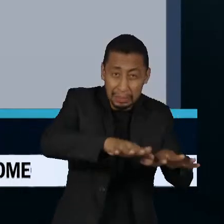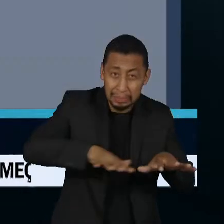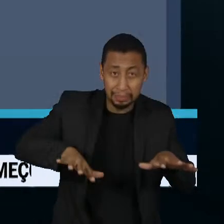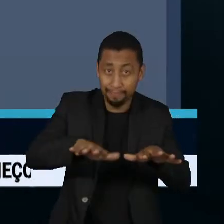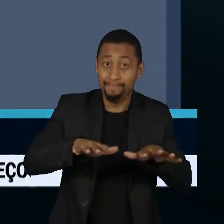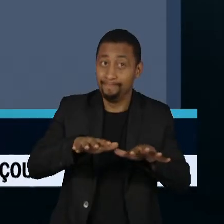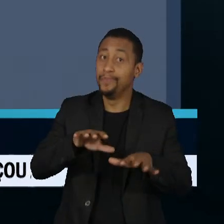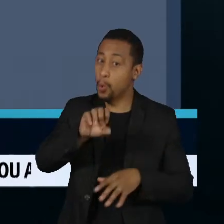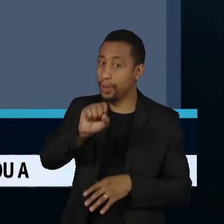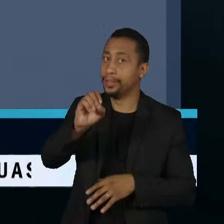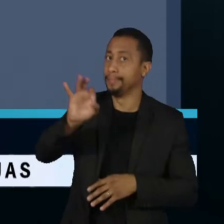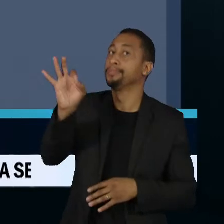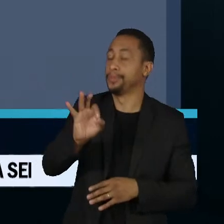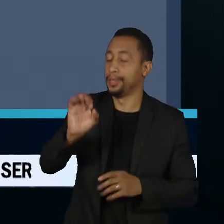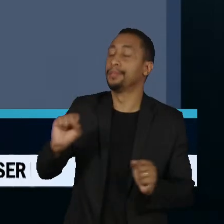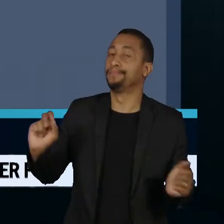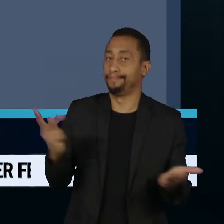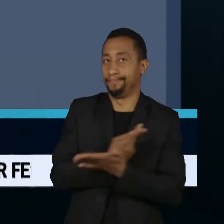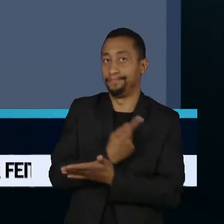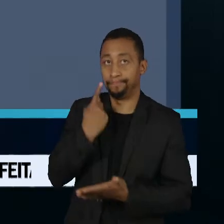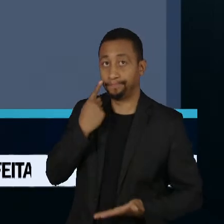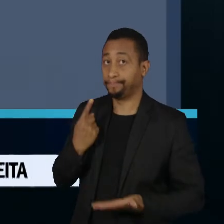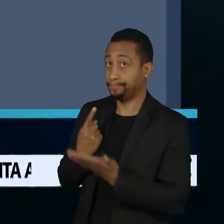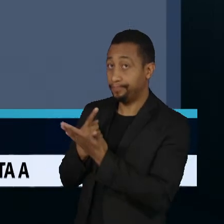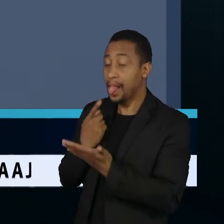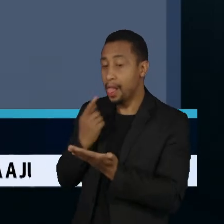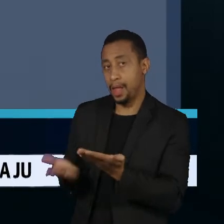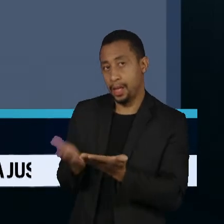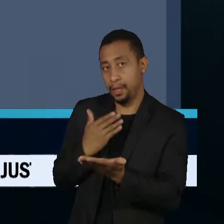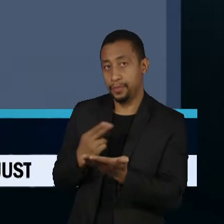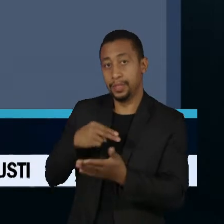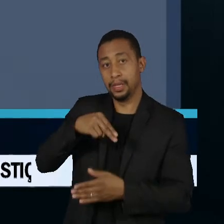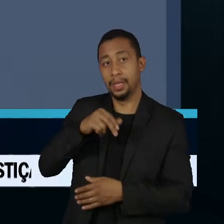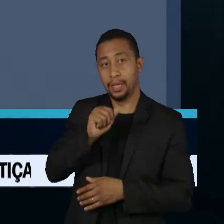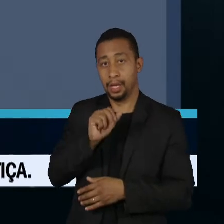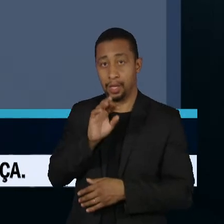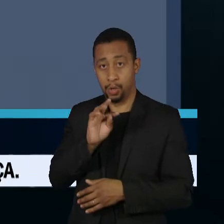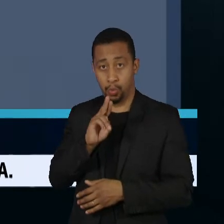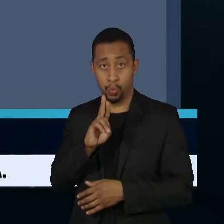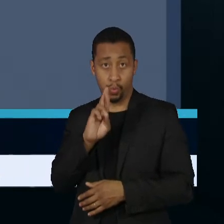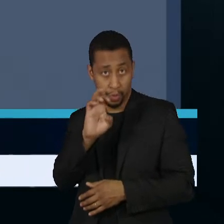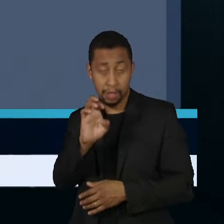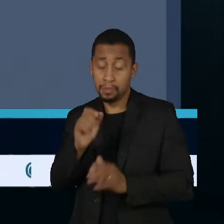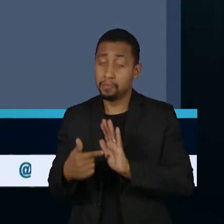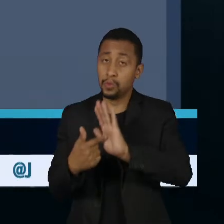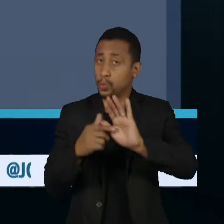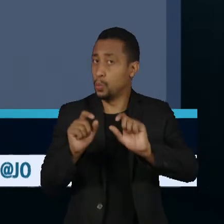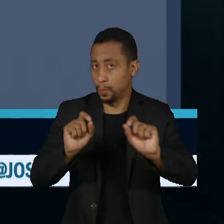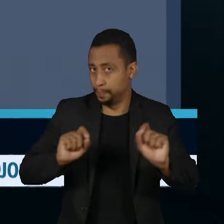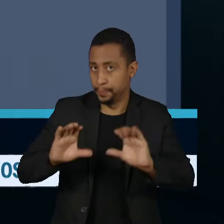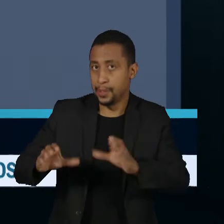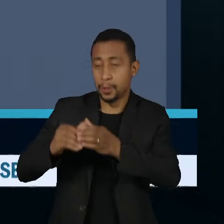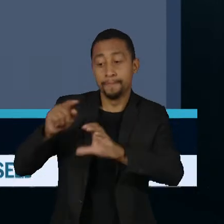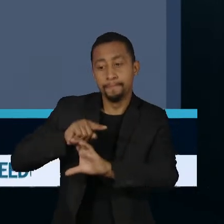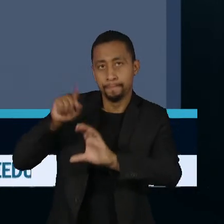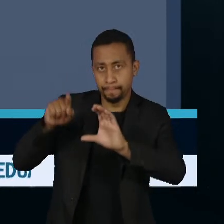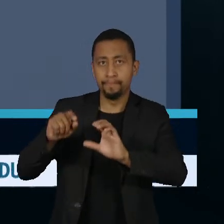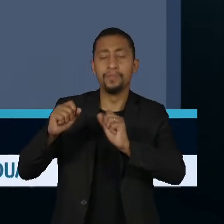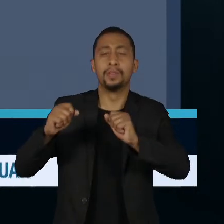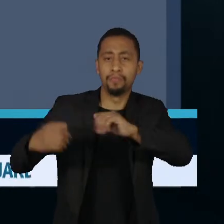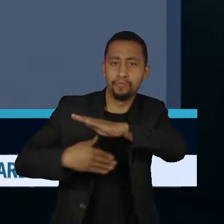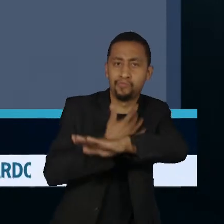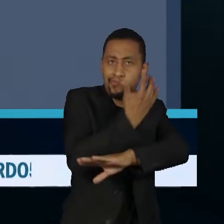estudo de cientistas britânicos publicado na revista científica Nature. Os pesquisadores indicam que diversos ecossistemas pelo